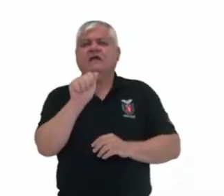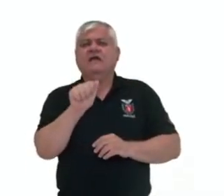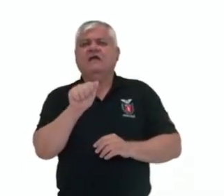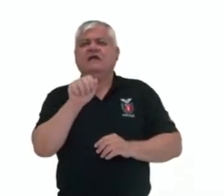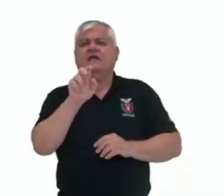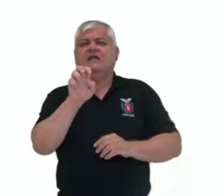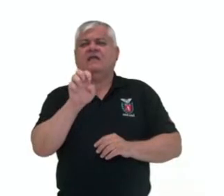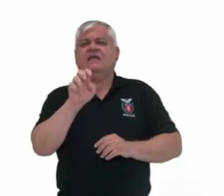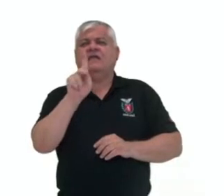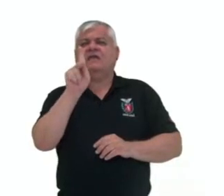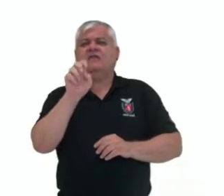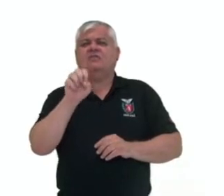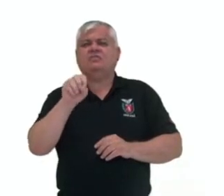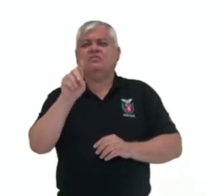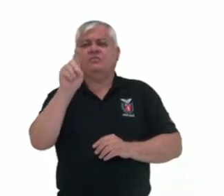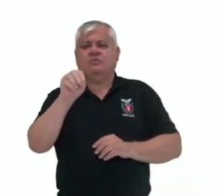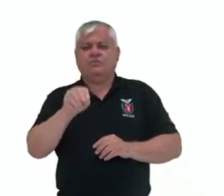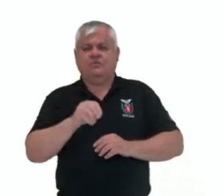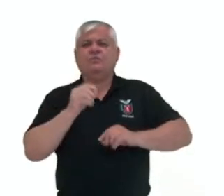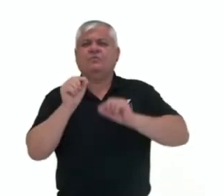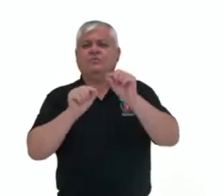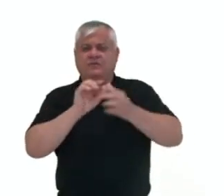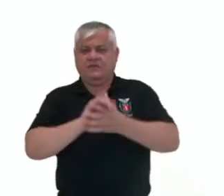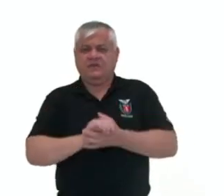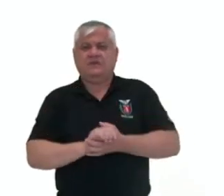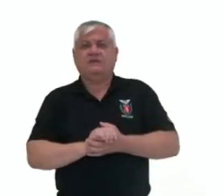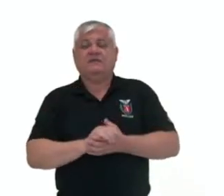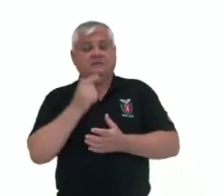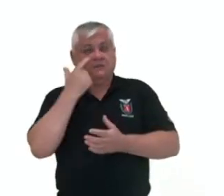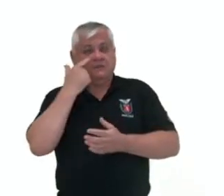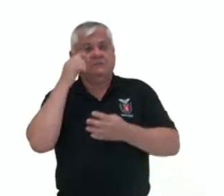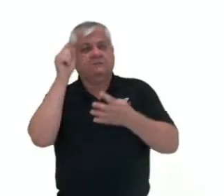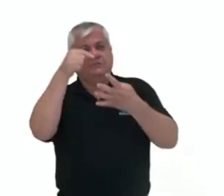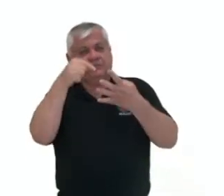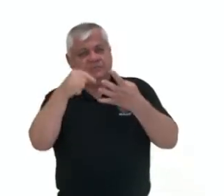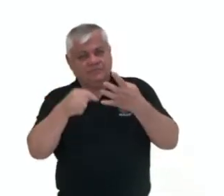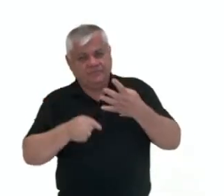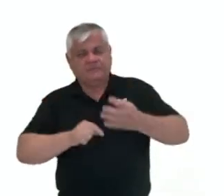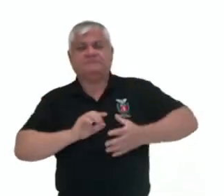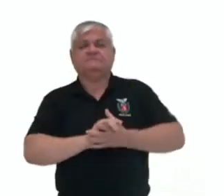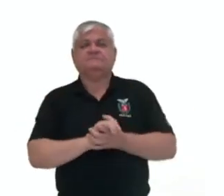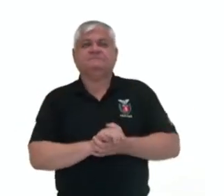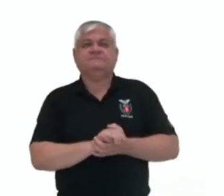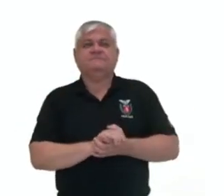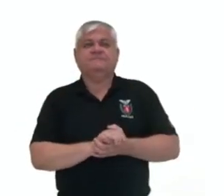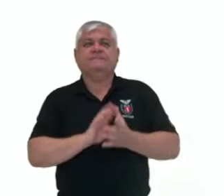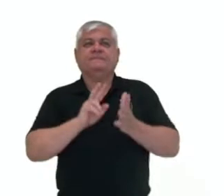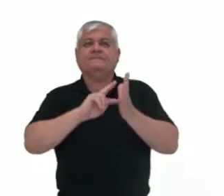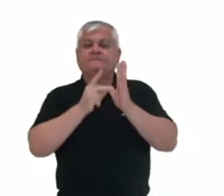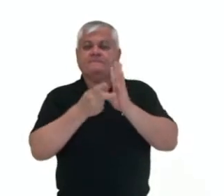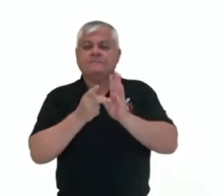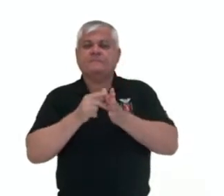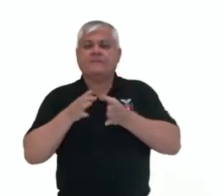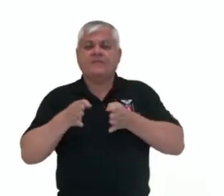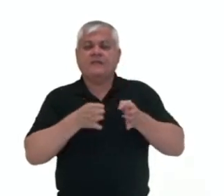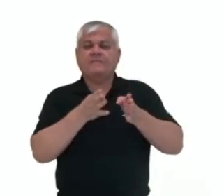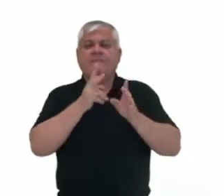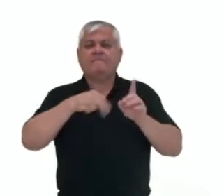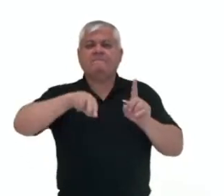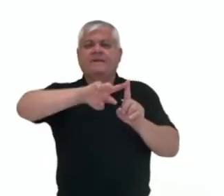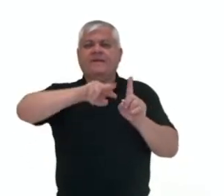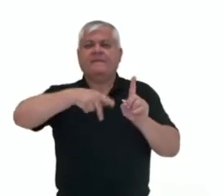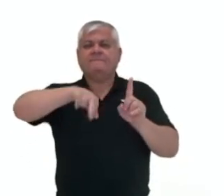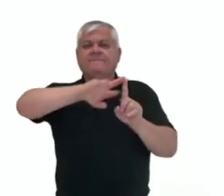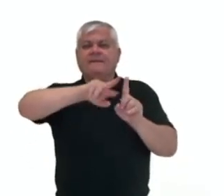primeiro o que é, para depois a gente caminhar juntos especificando cada elemento. Então, o Taekwondo significa o caminho dos pés e